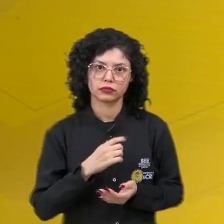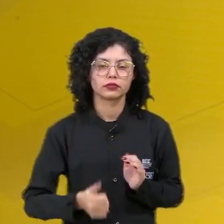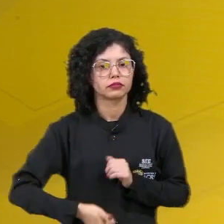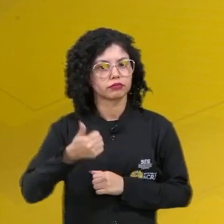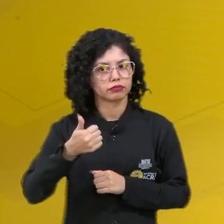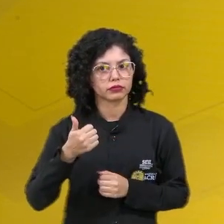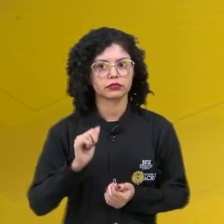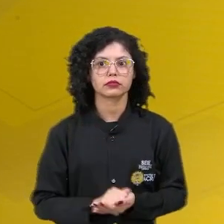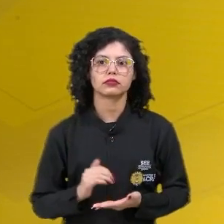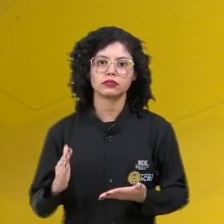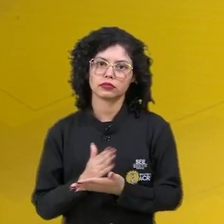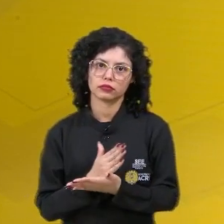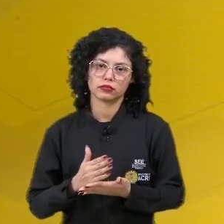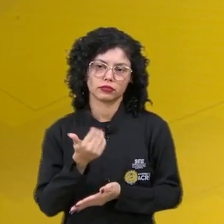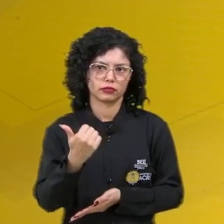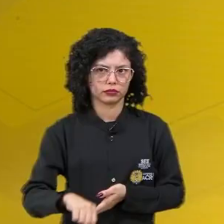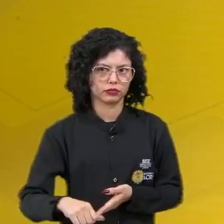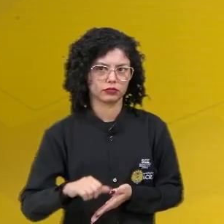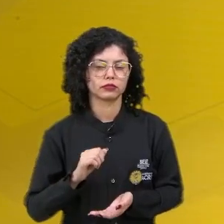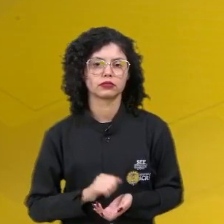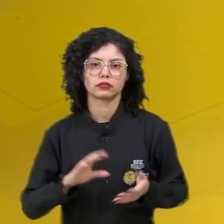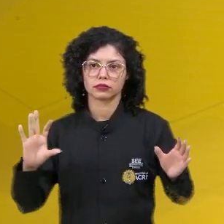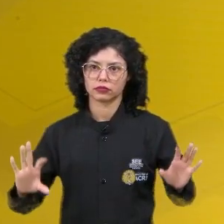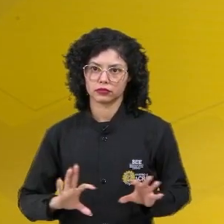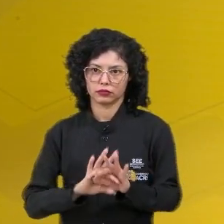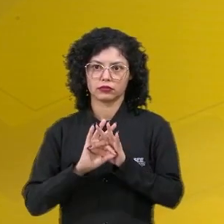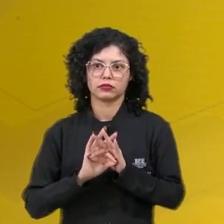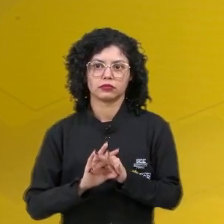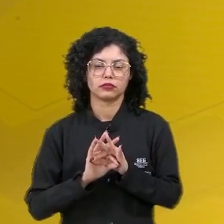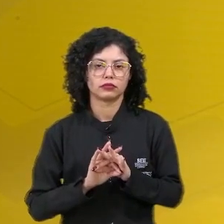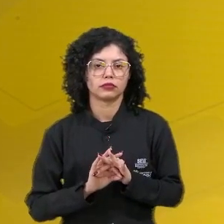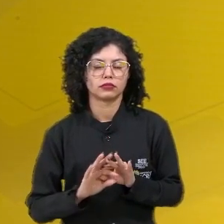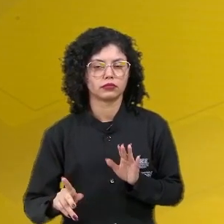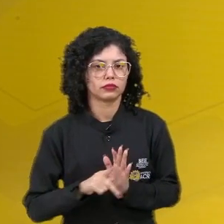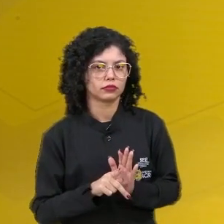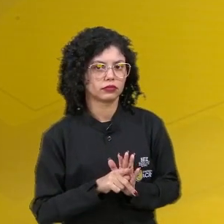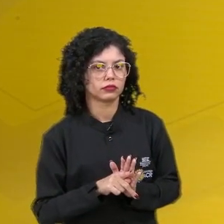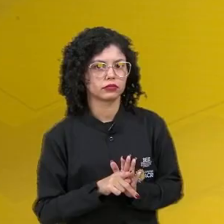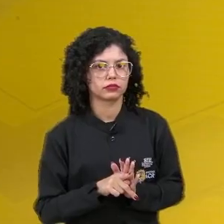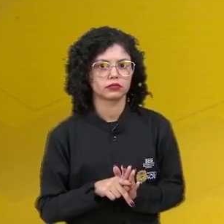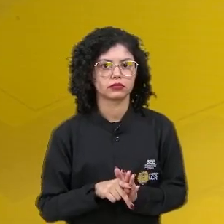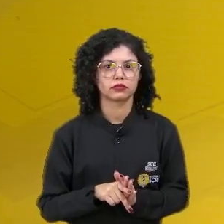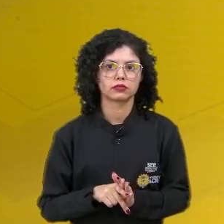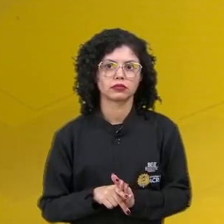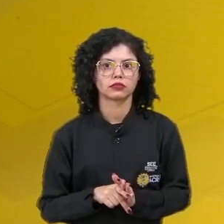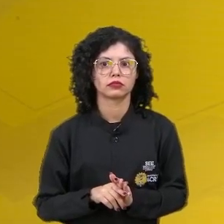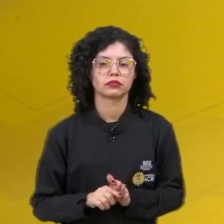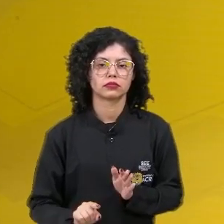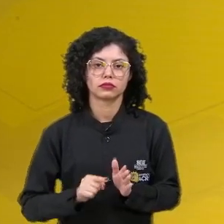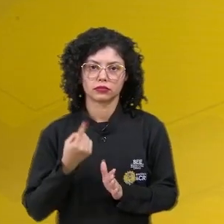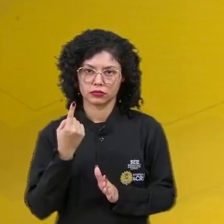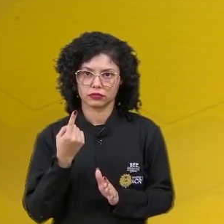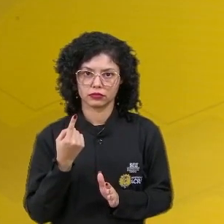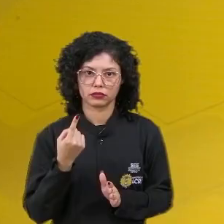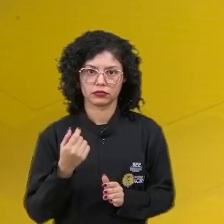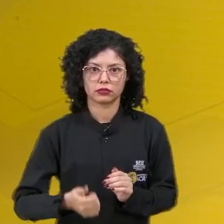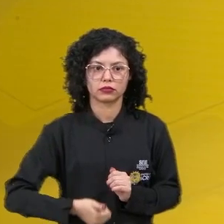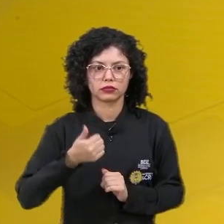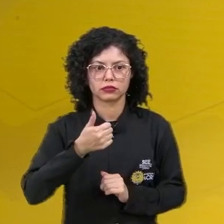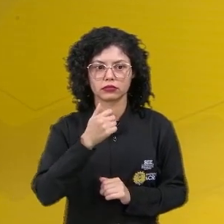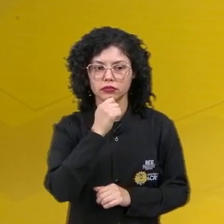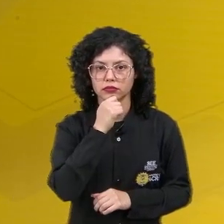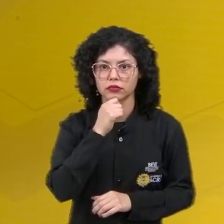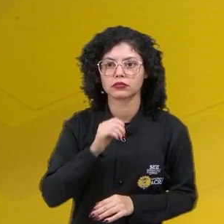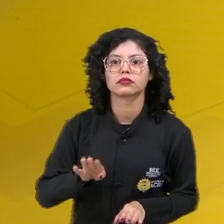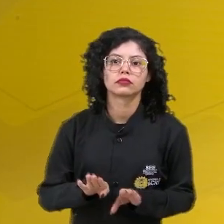positivos e alguns pontos negativos relacionados a esse modal de transporte. Um ponto positivo é que esse modal de